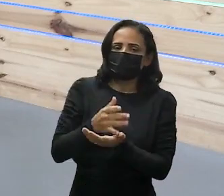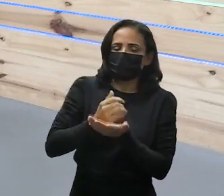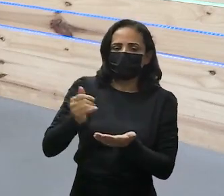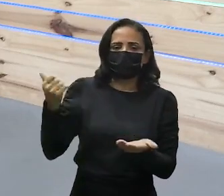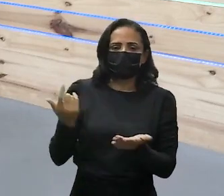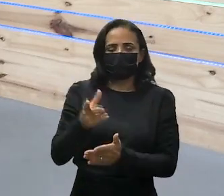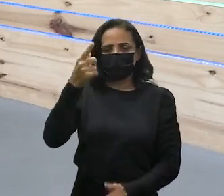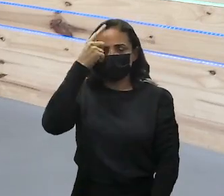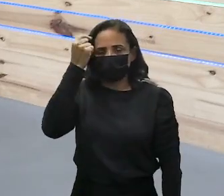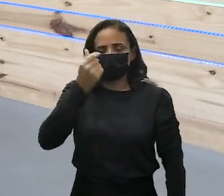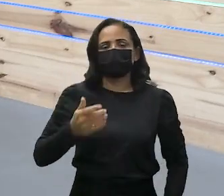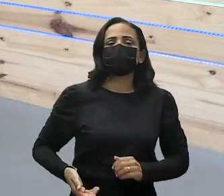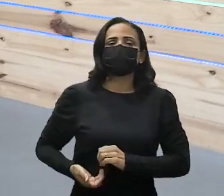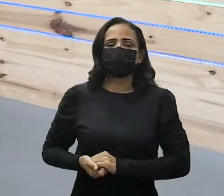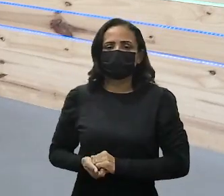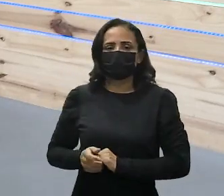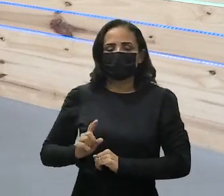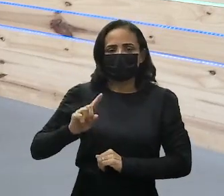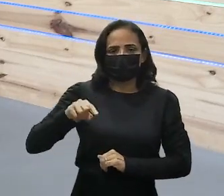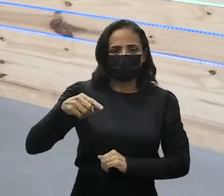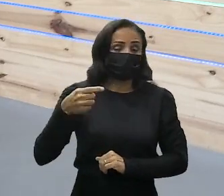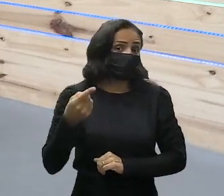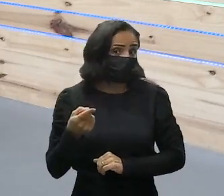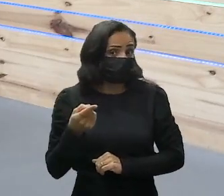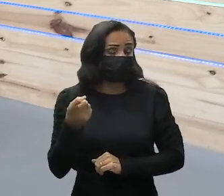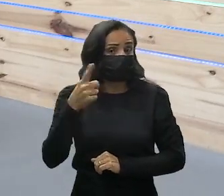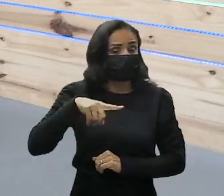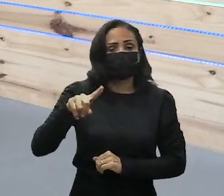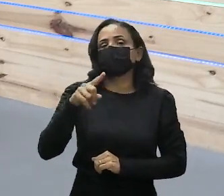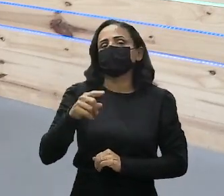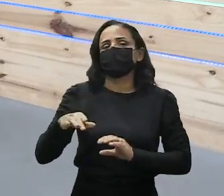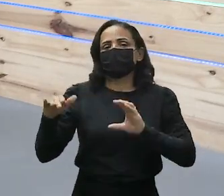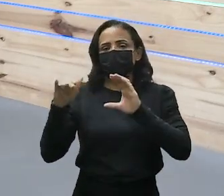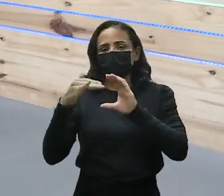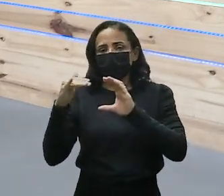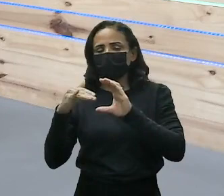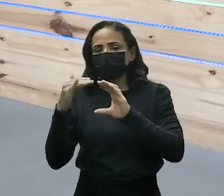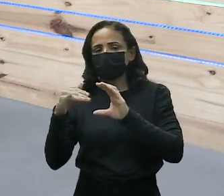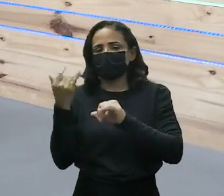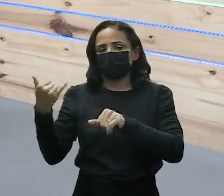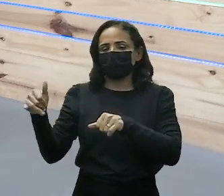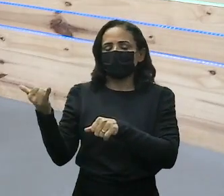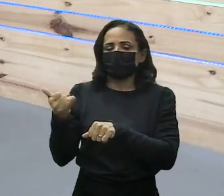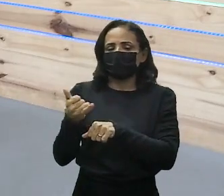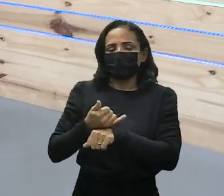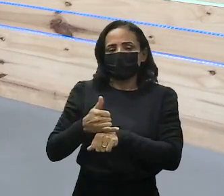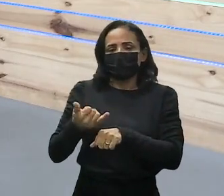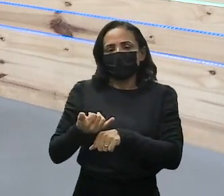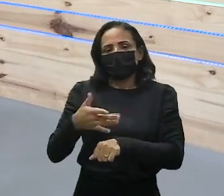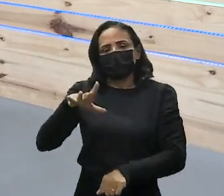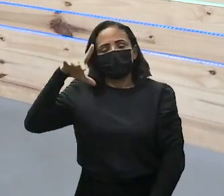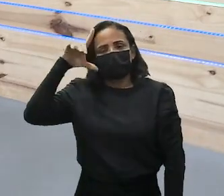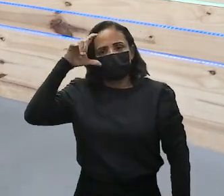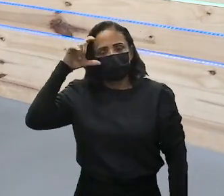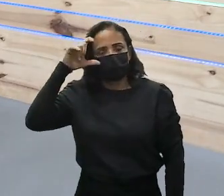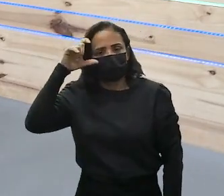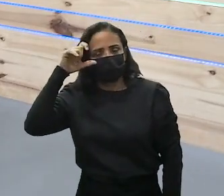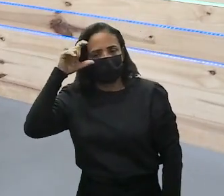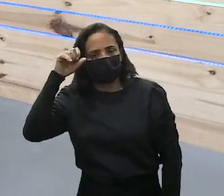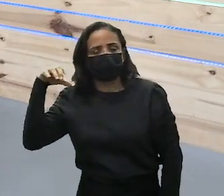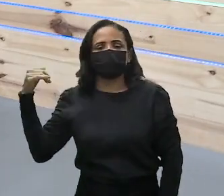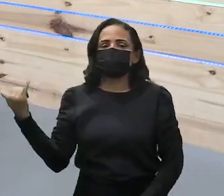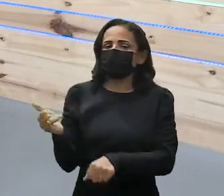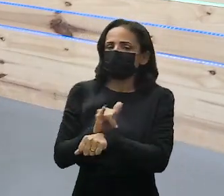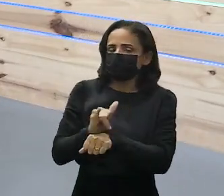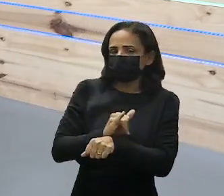universidades no ano que vem, tá? E, depois não esquece de mandar os resultados para mim lá pelo Instagram, @AndreiBio, ou pelo meu canal